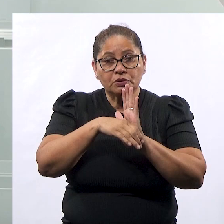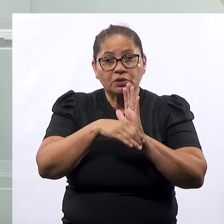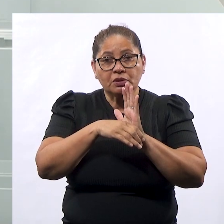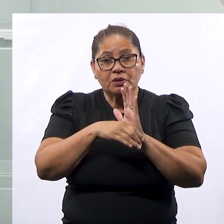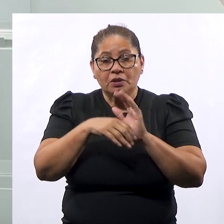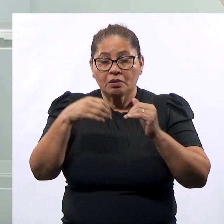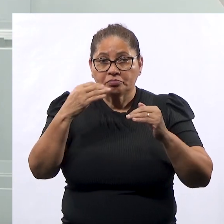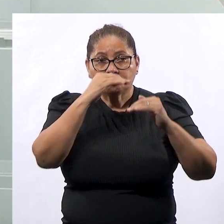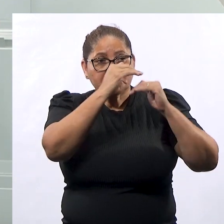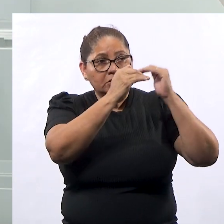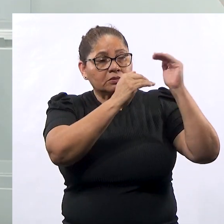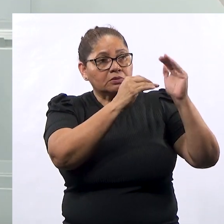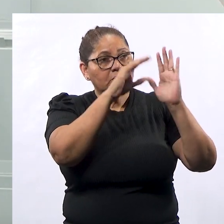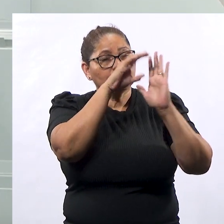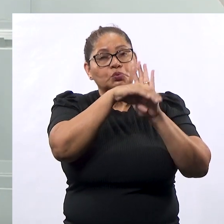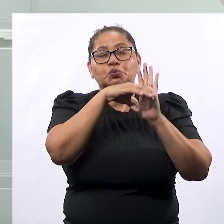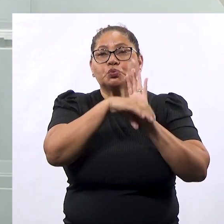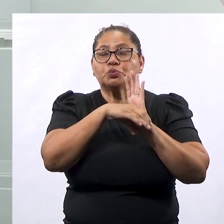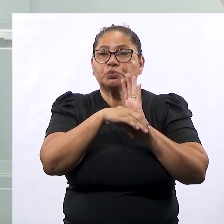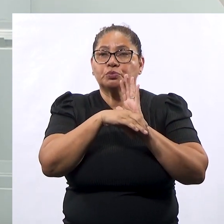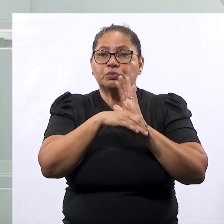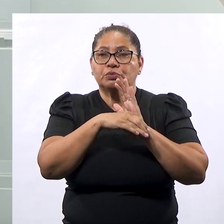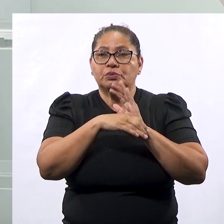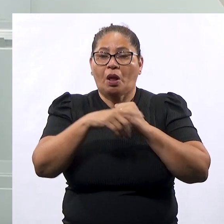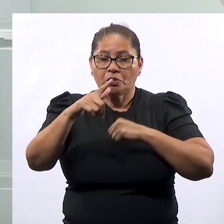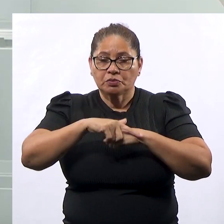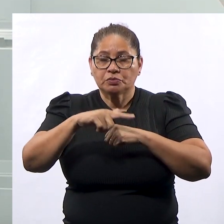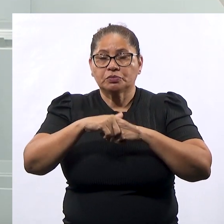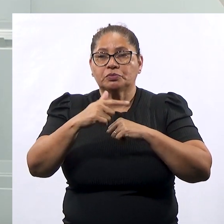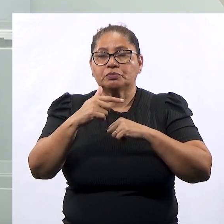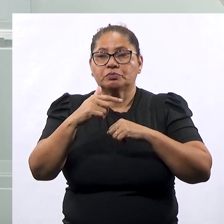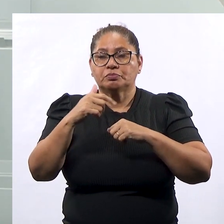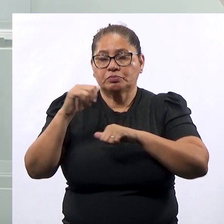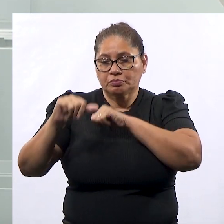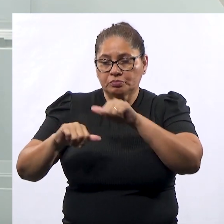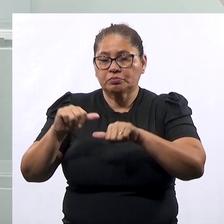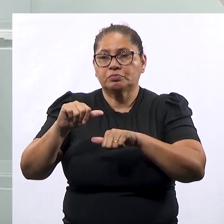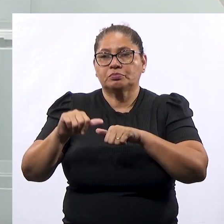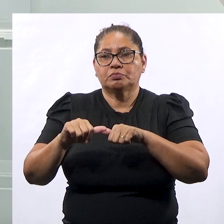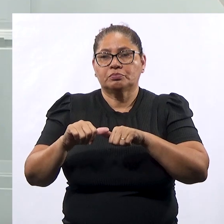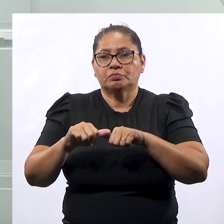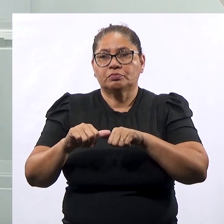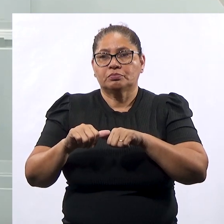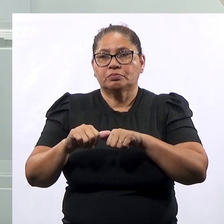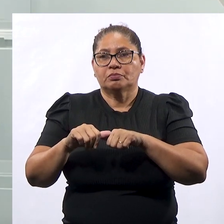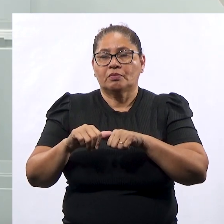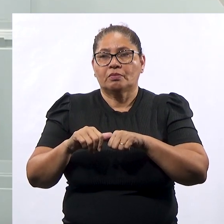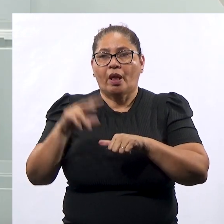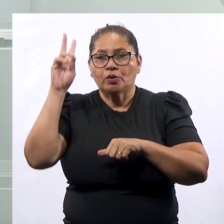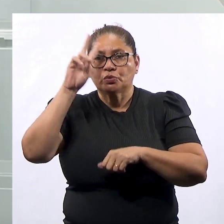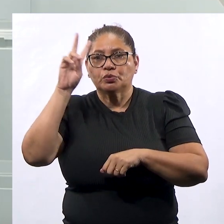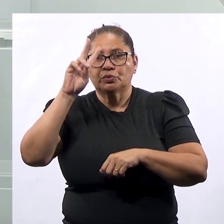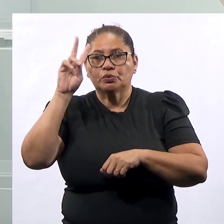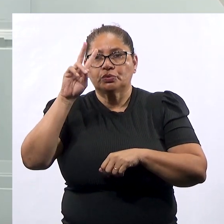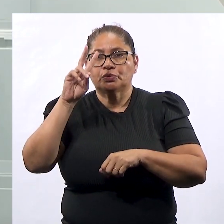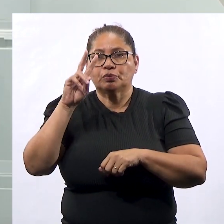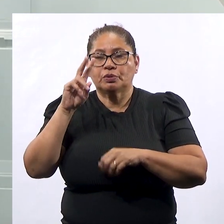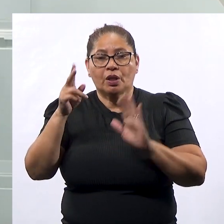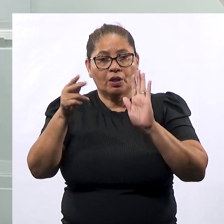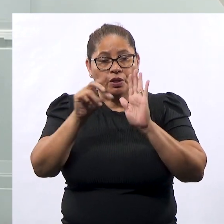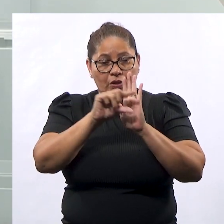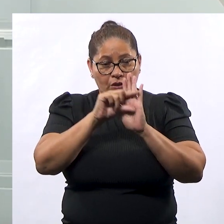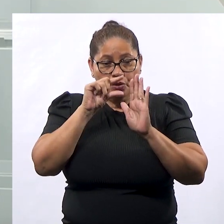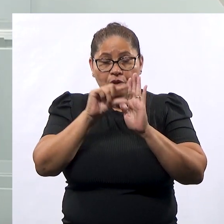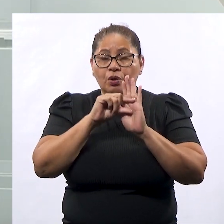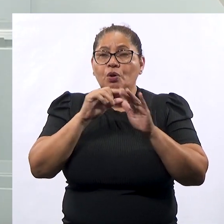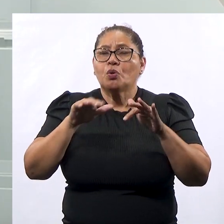conceitual você vai precisar construir alguns conceitos sobre os elementos da avaliação. E é para isso que a gente vai fazer um resgate histórico, como